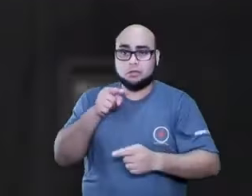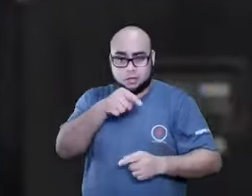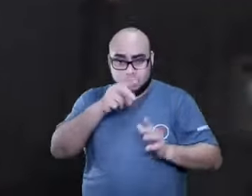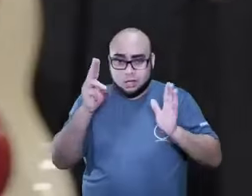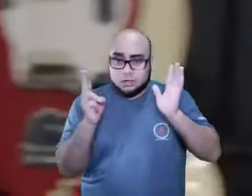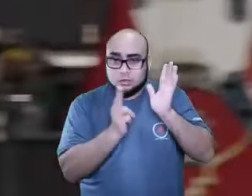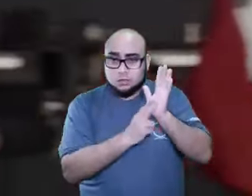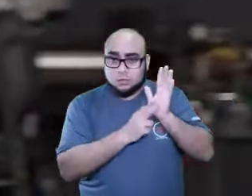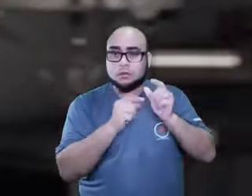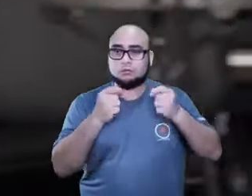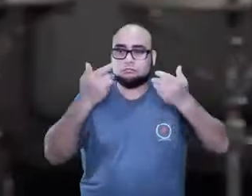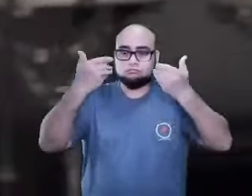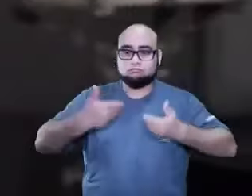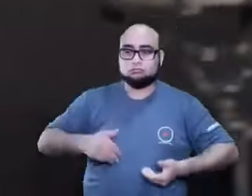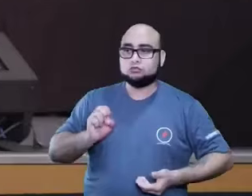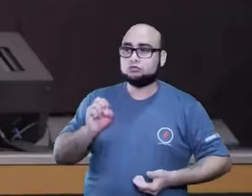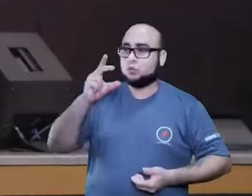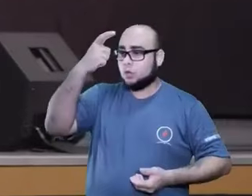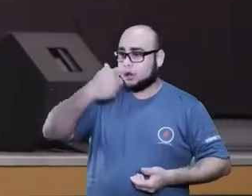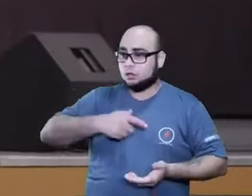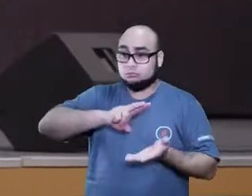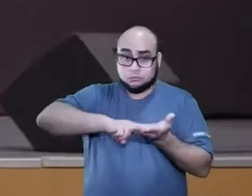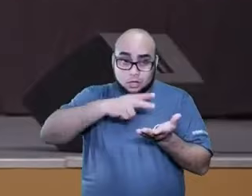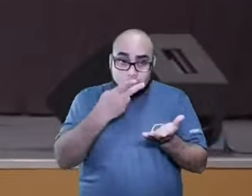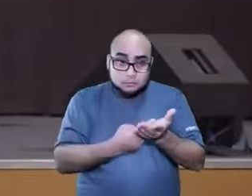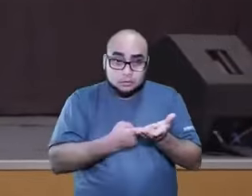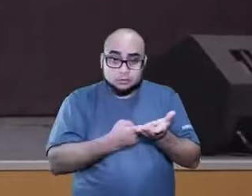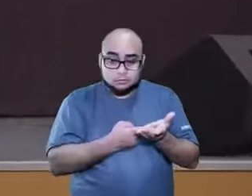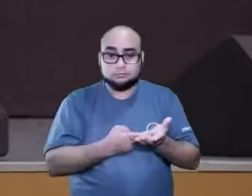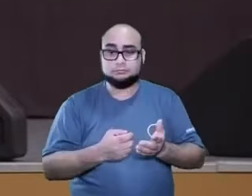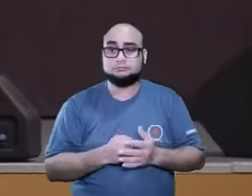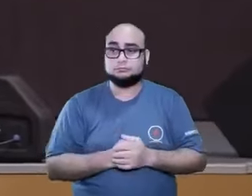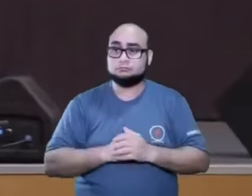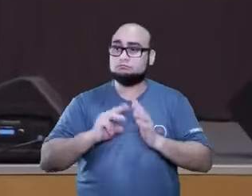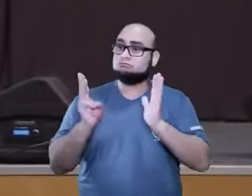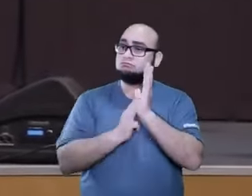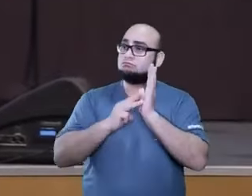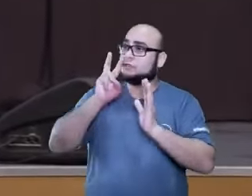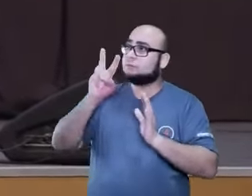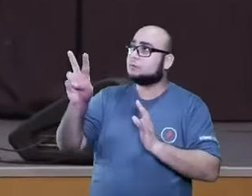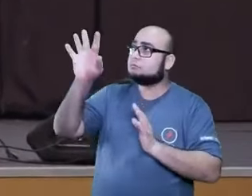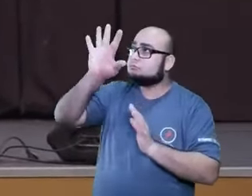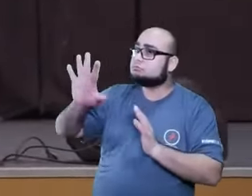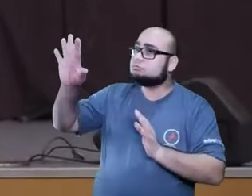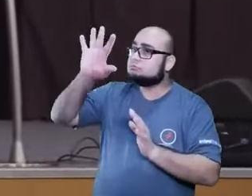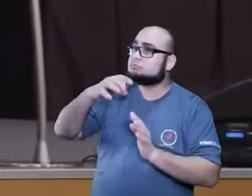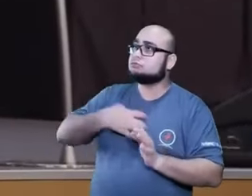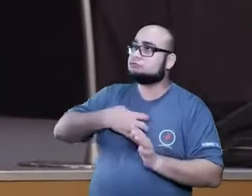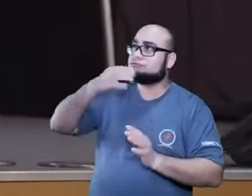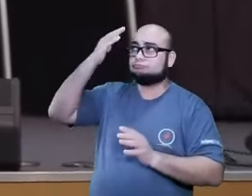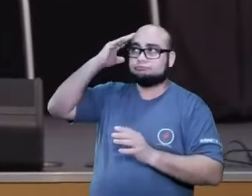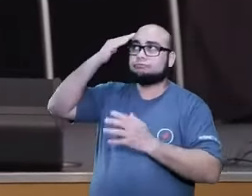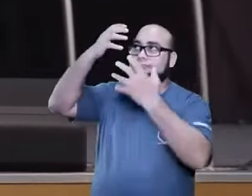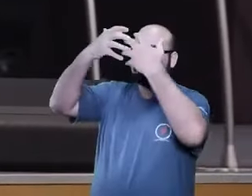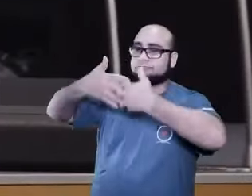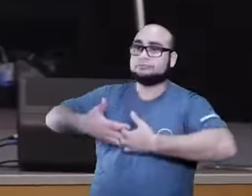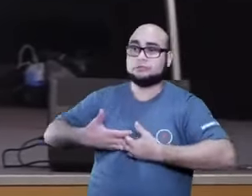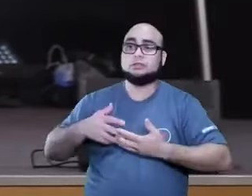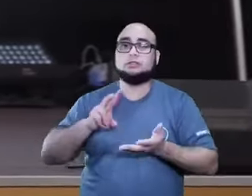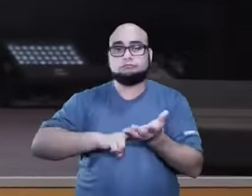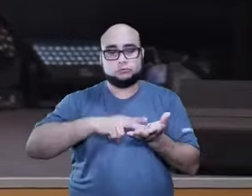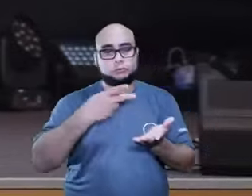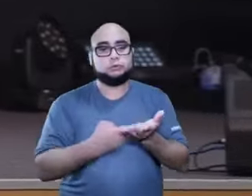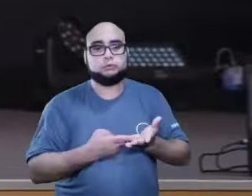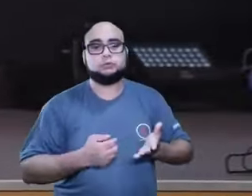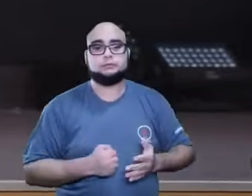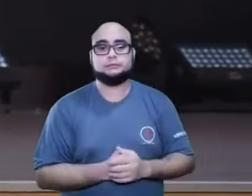eu. Resolve, resolve. Interpreta, decifra. Aí Daniel olha. Ah, já entendi. Mene, mene, tekel, fazim. Oh, rei,